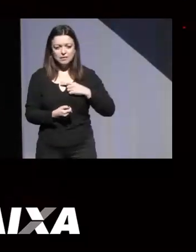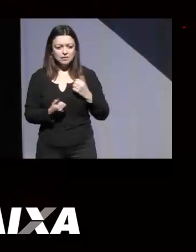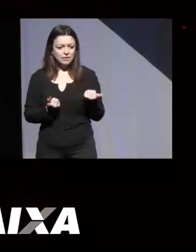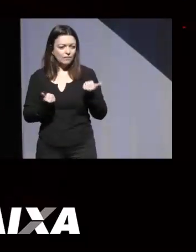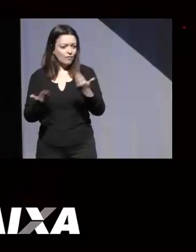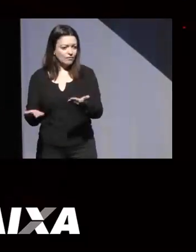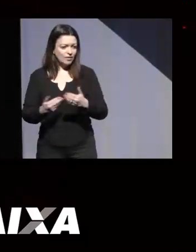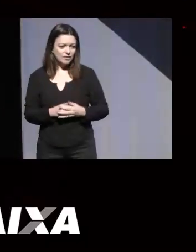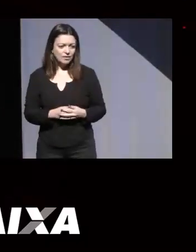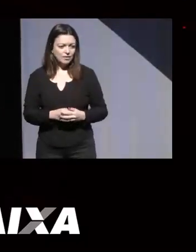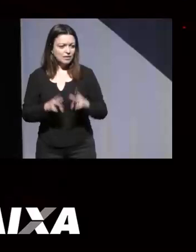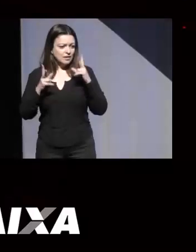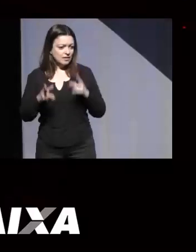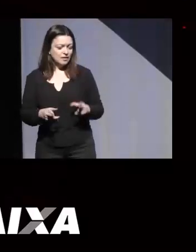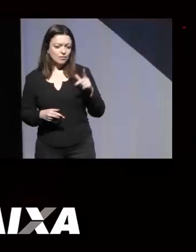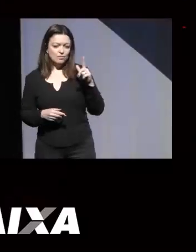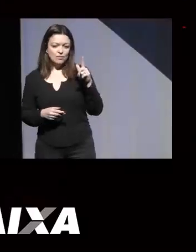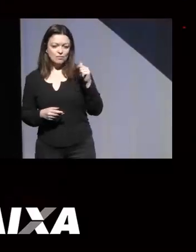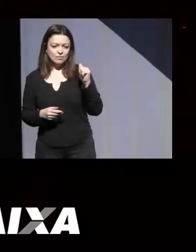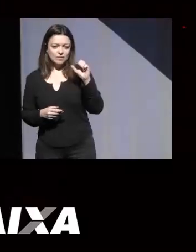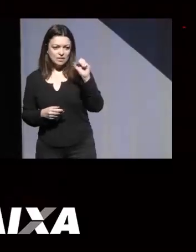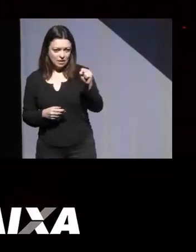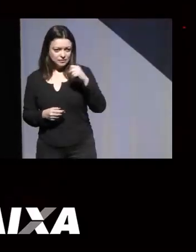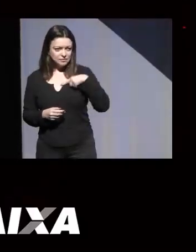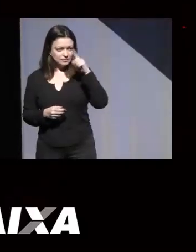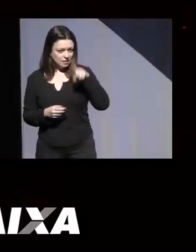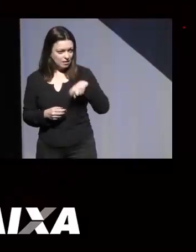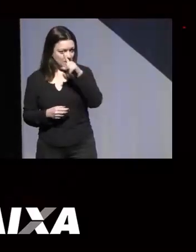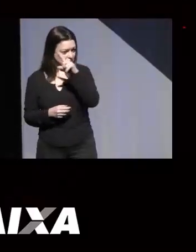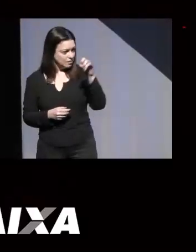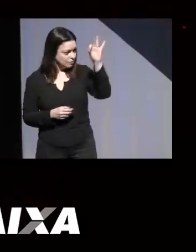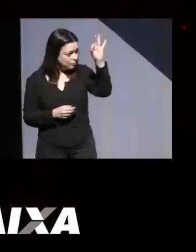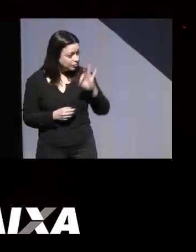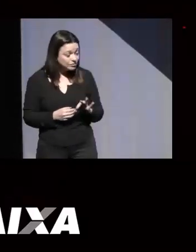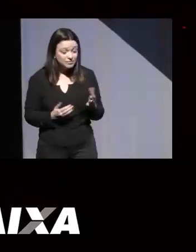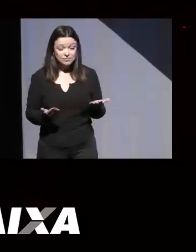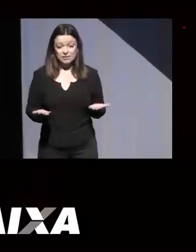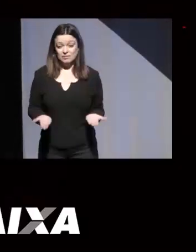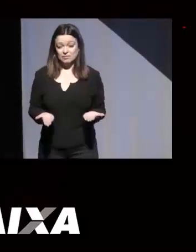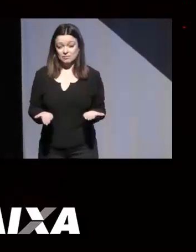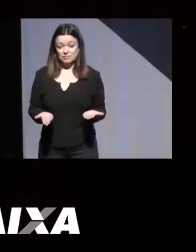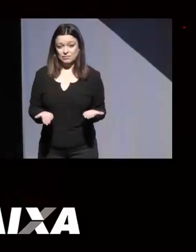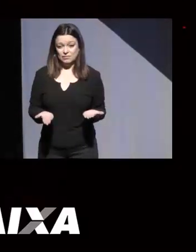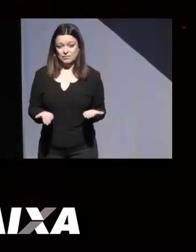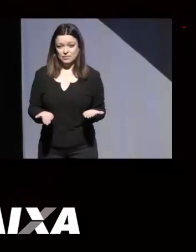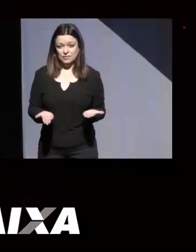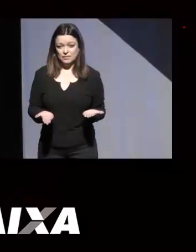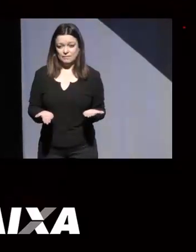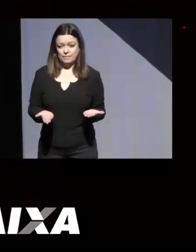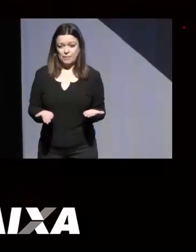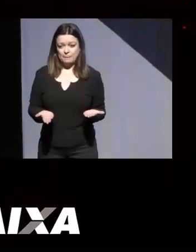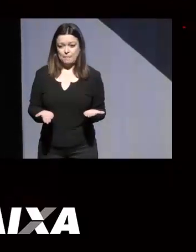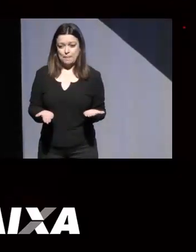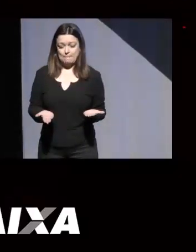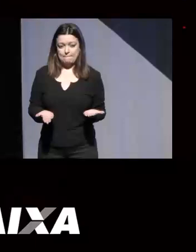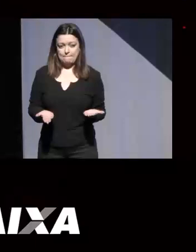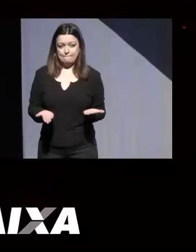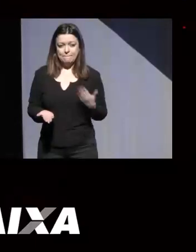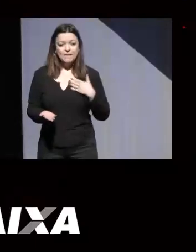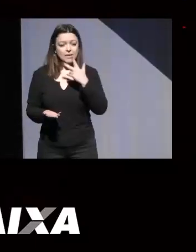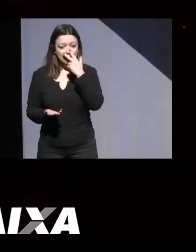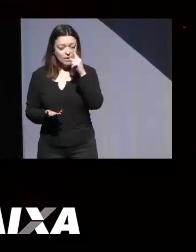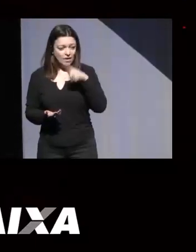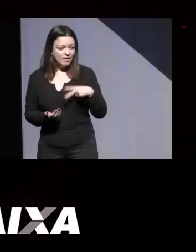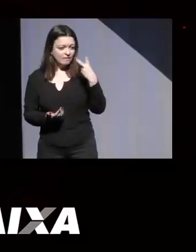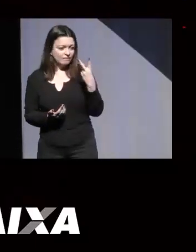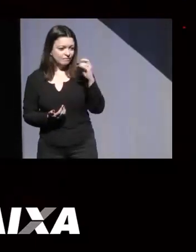de gás em relação ao CBS, que é devolução de 100% do valor. Eu realmente acho que isso é insuficiente